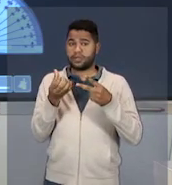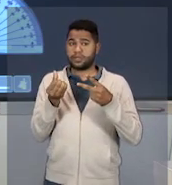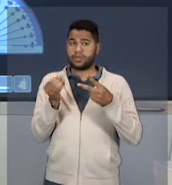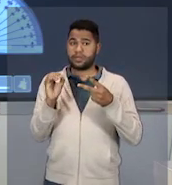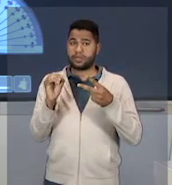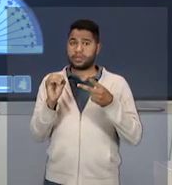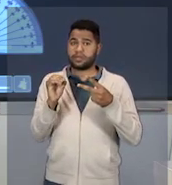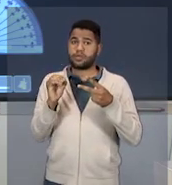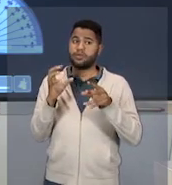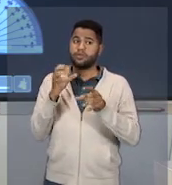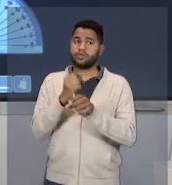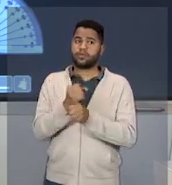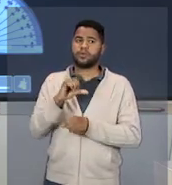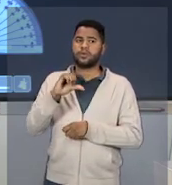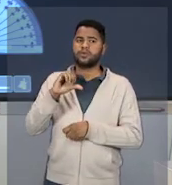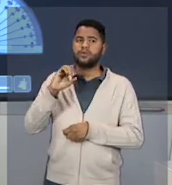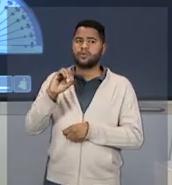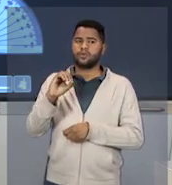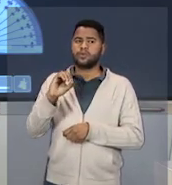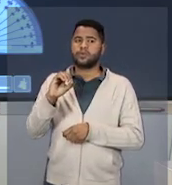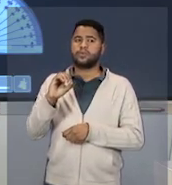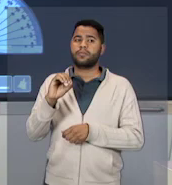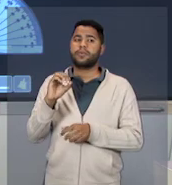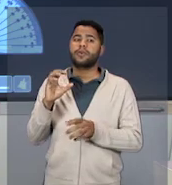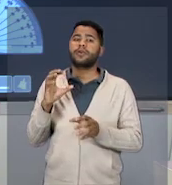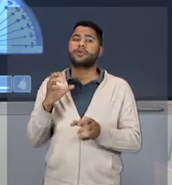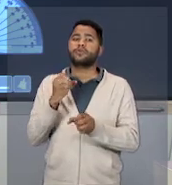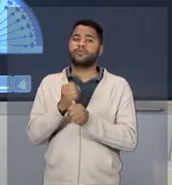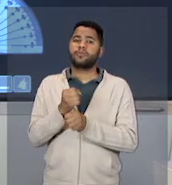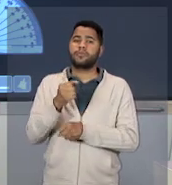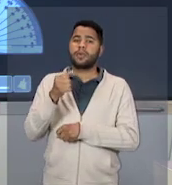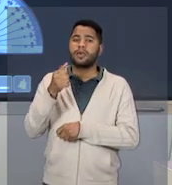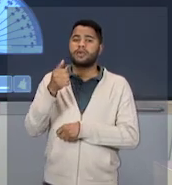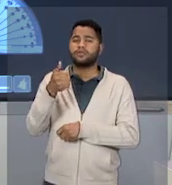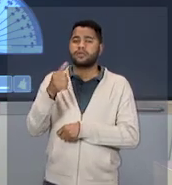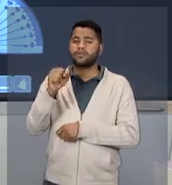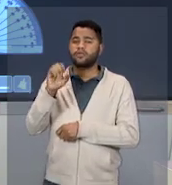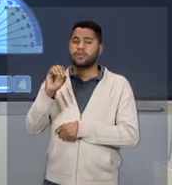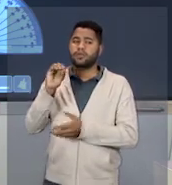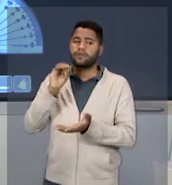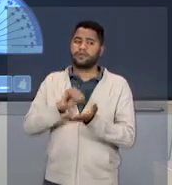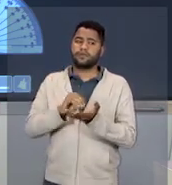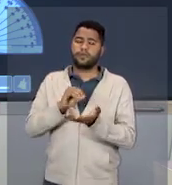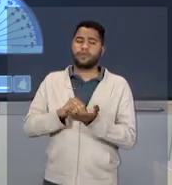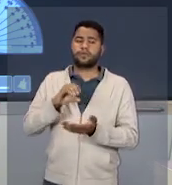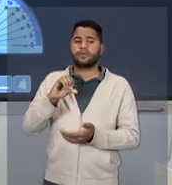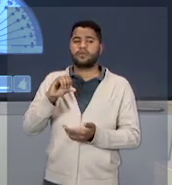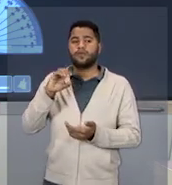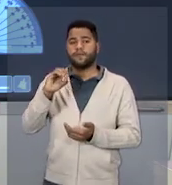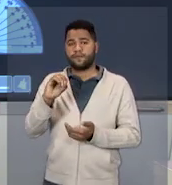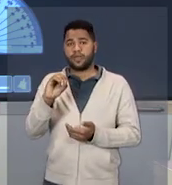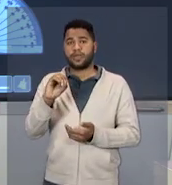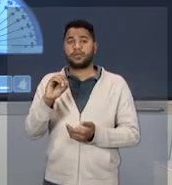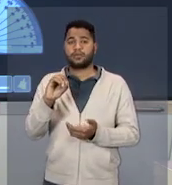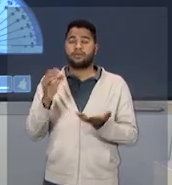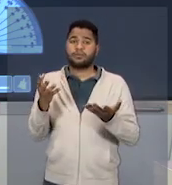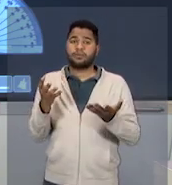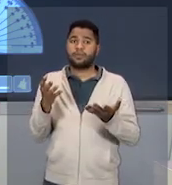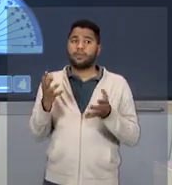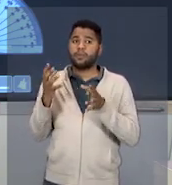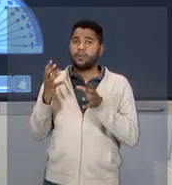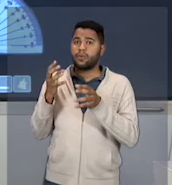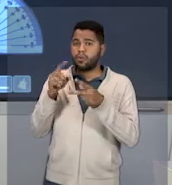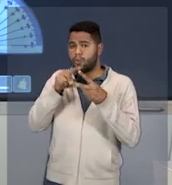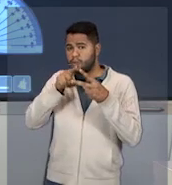tenho 90. Para 180, 90. Então um outro jeito de medir ângulo,